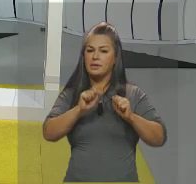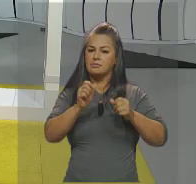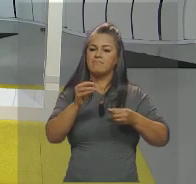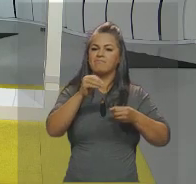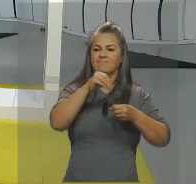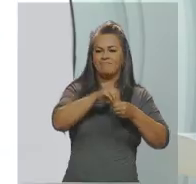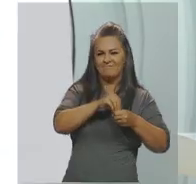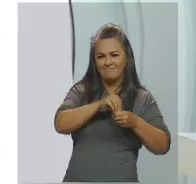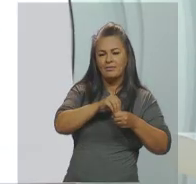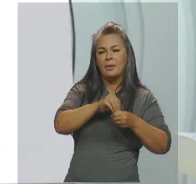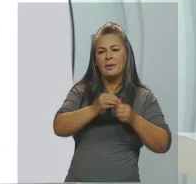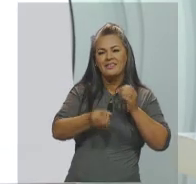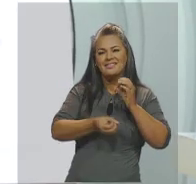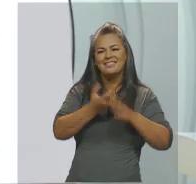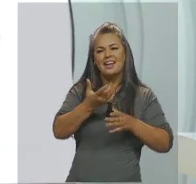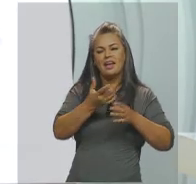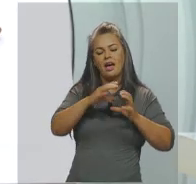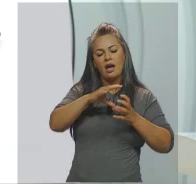Azão